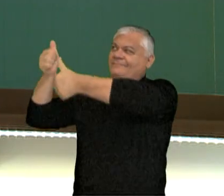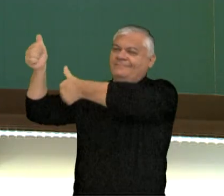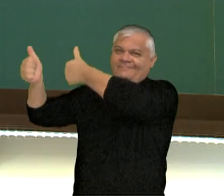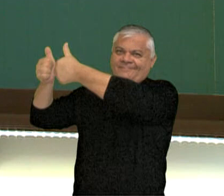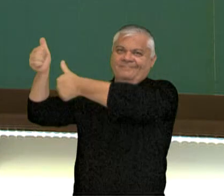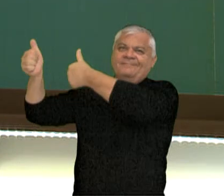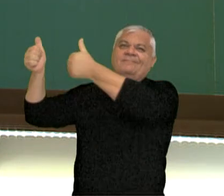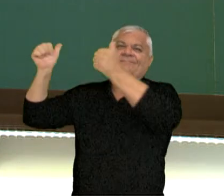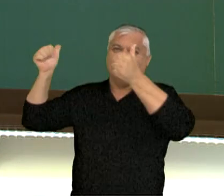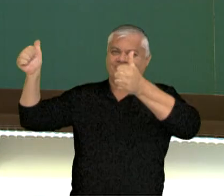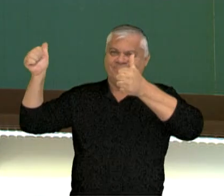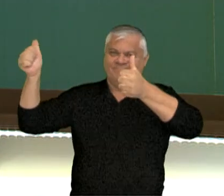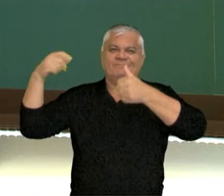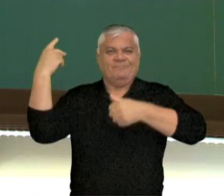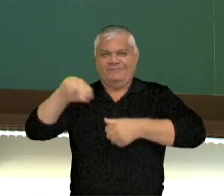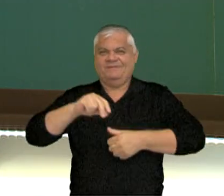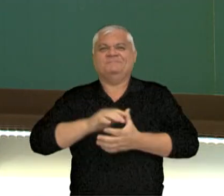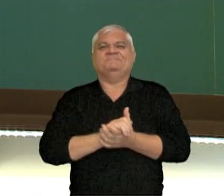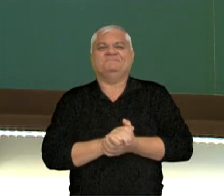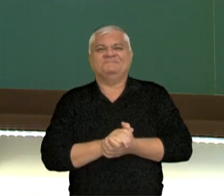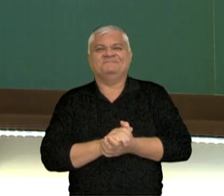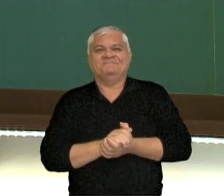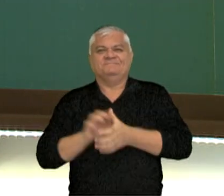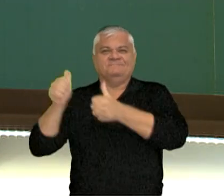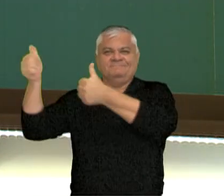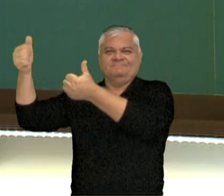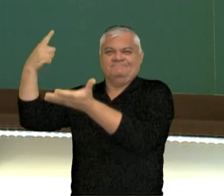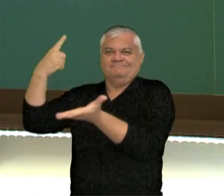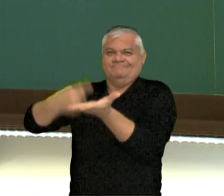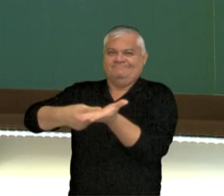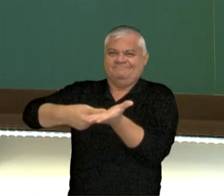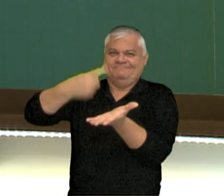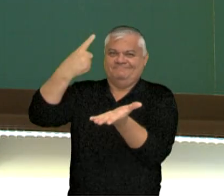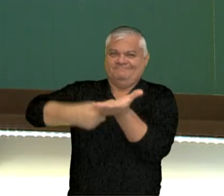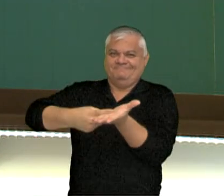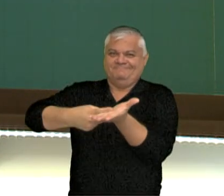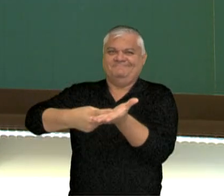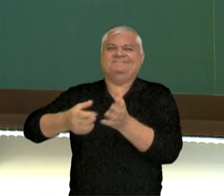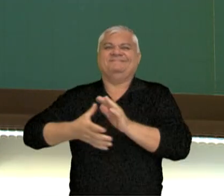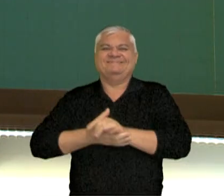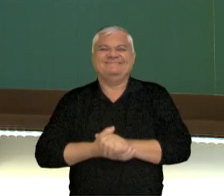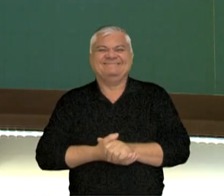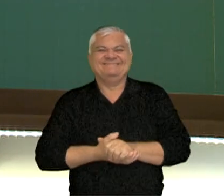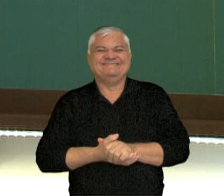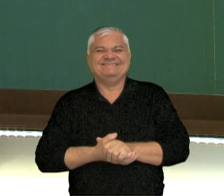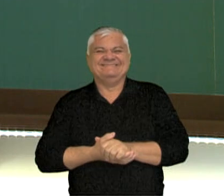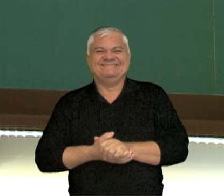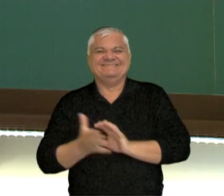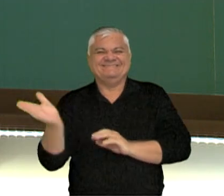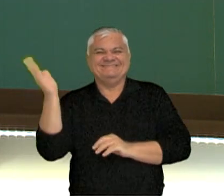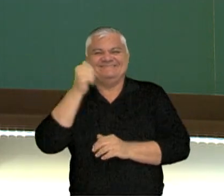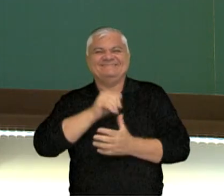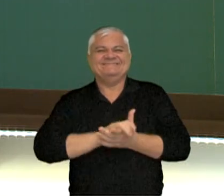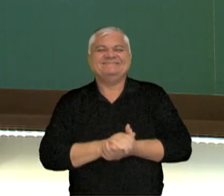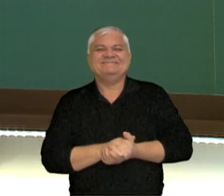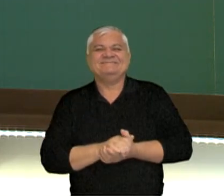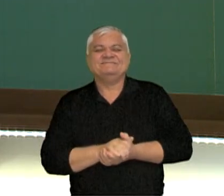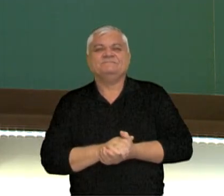Podemos conferir? Vamos? Então faz o sinal de conferir aí que eu quero aprender hoje. Aê! Vambora,